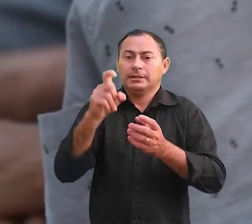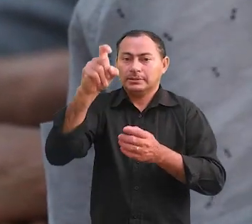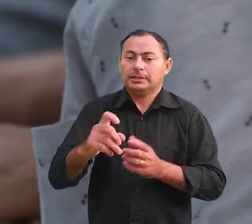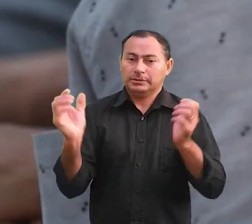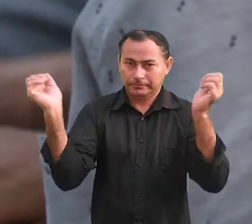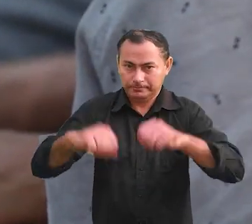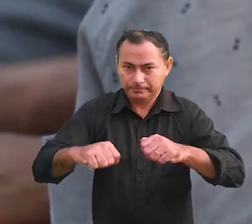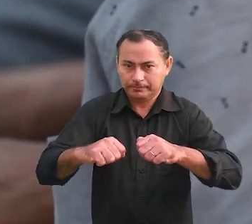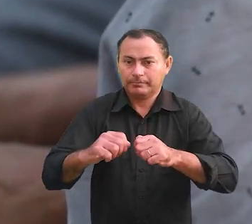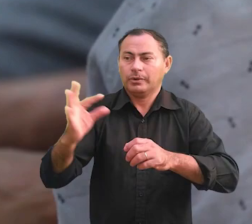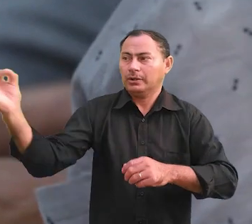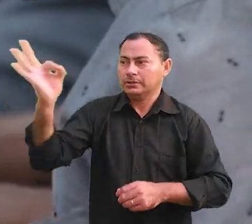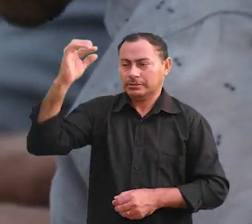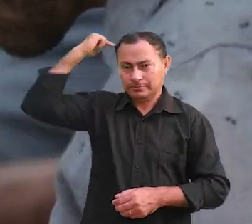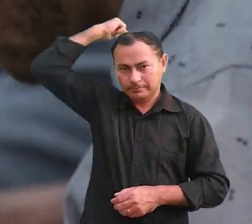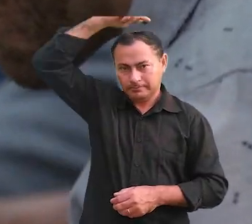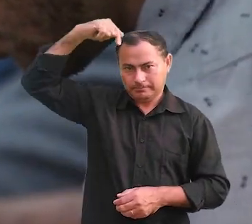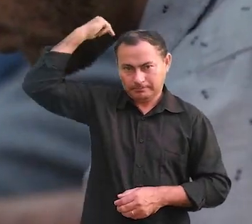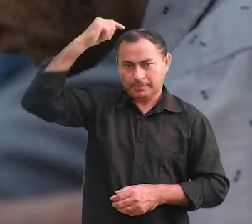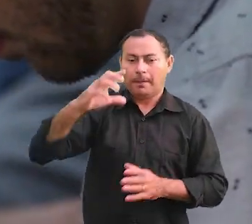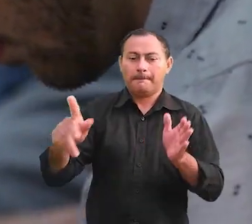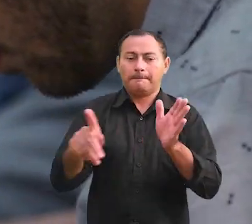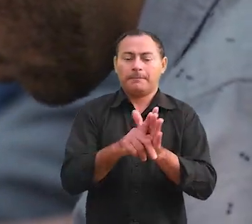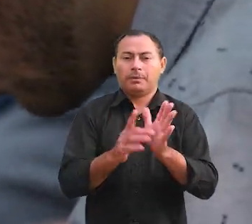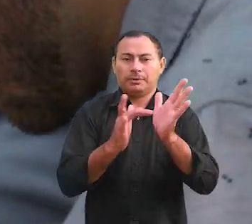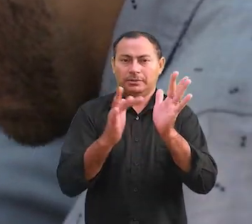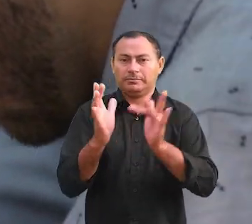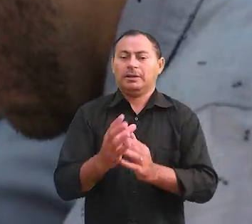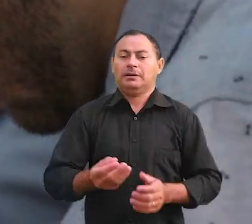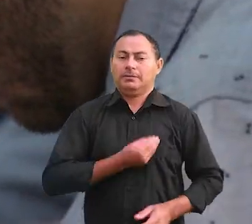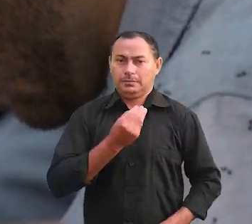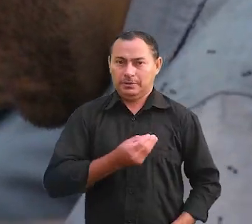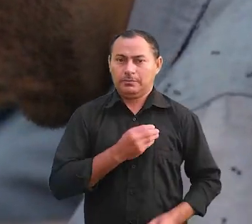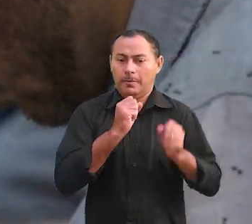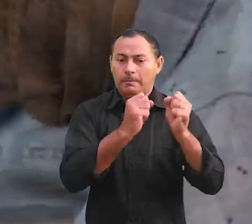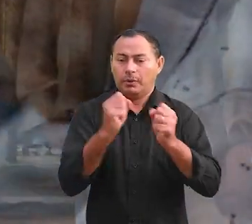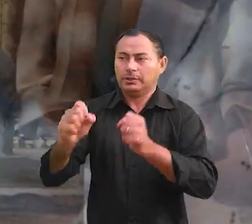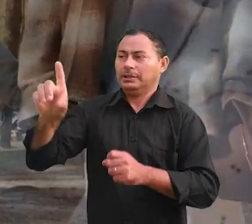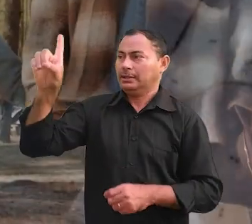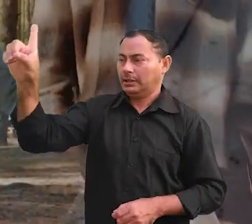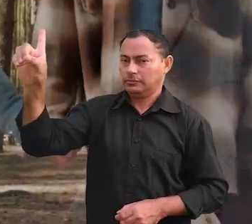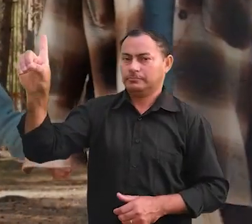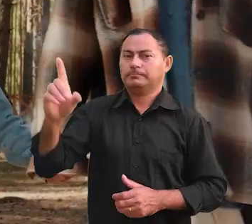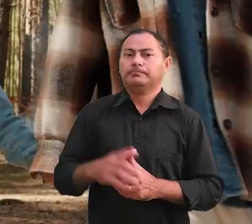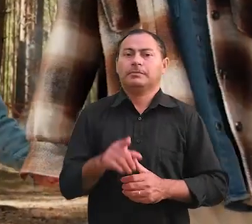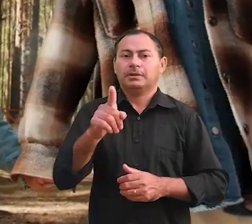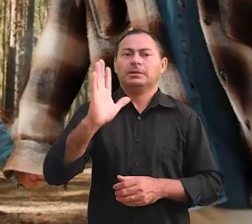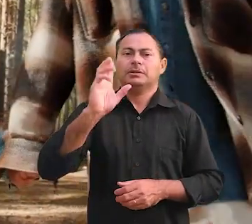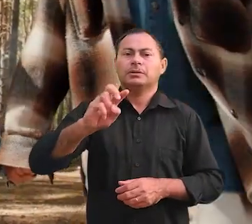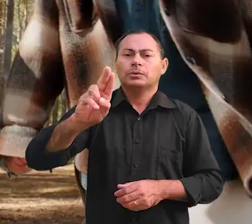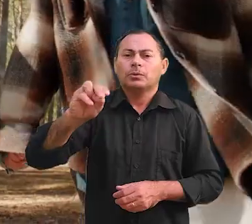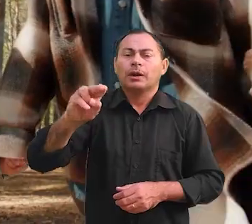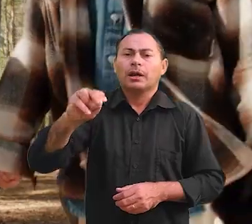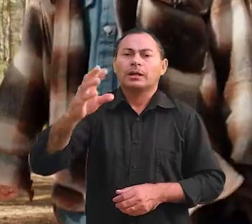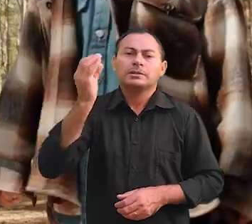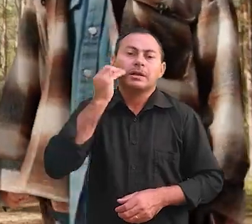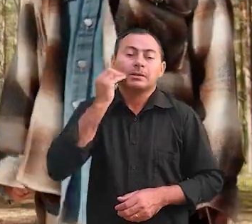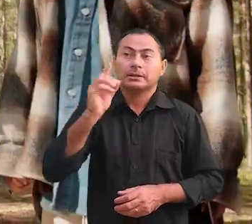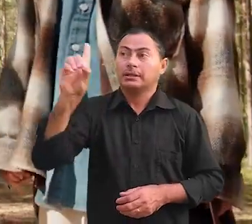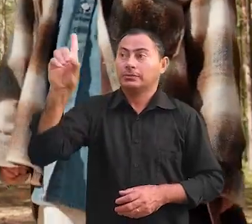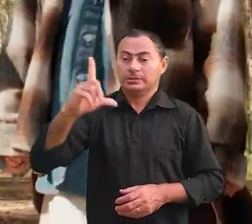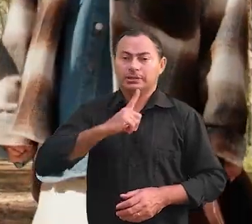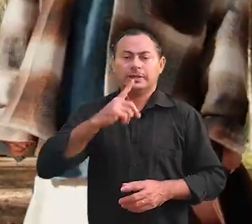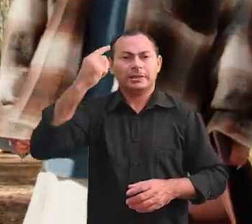dizer a menos que você esteja capacitado pelo Espírito Santo O próprio Cristo Vivo o poder de Deus então você jamais